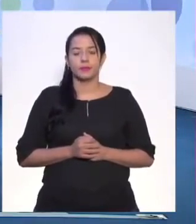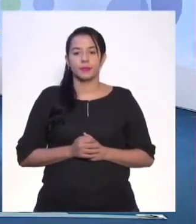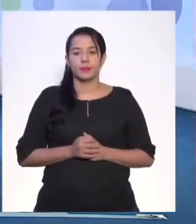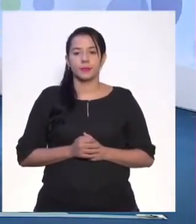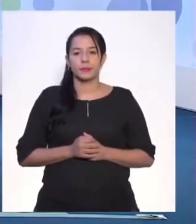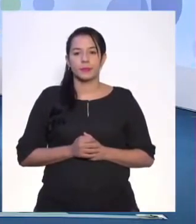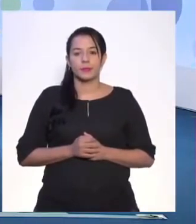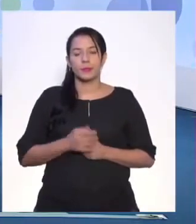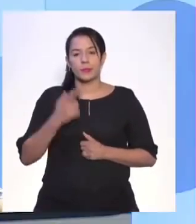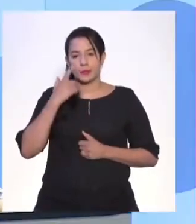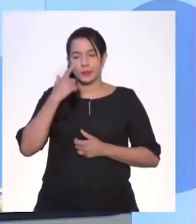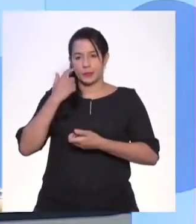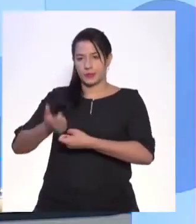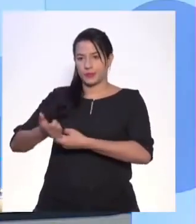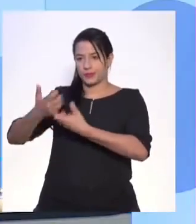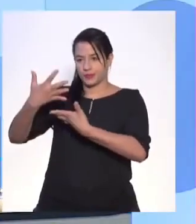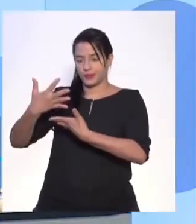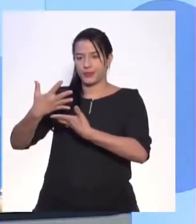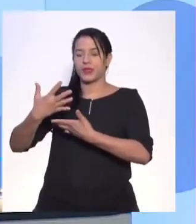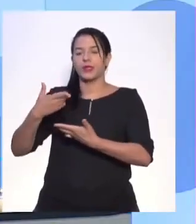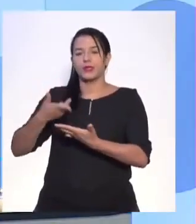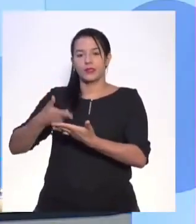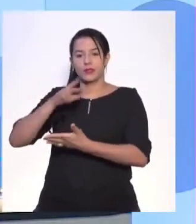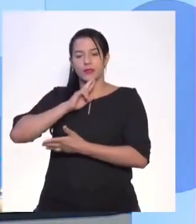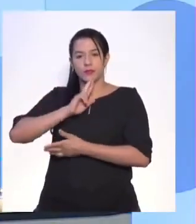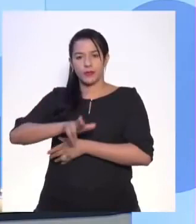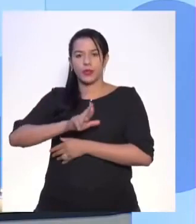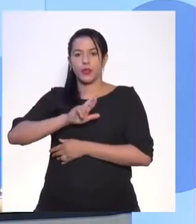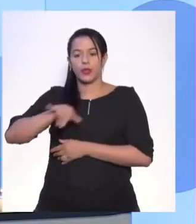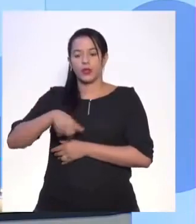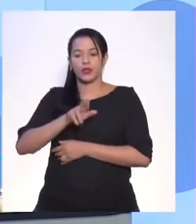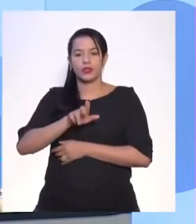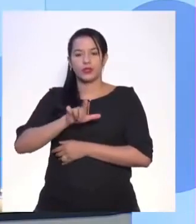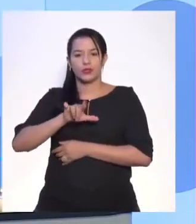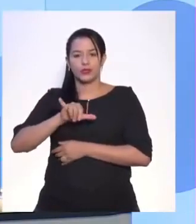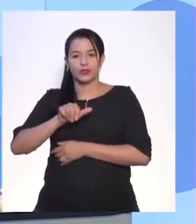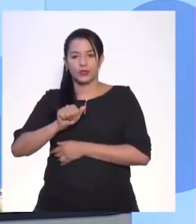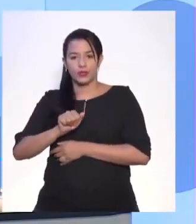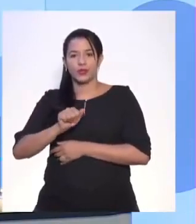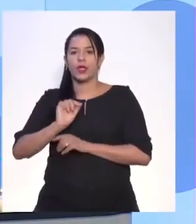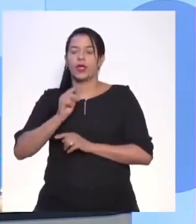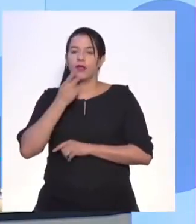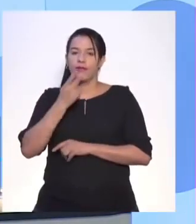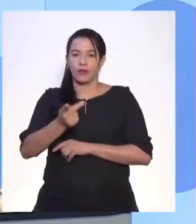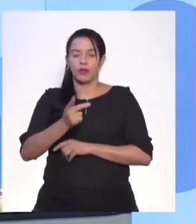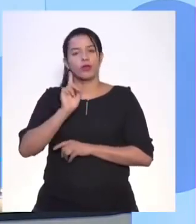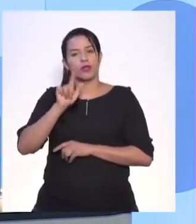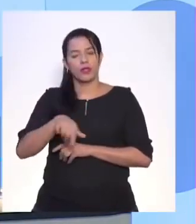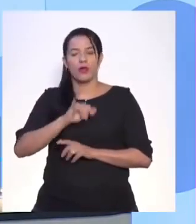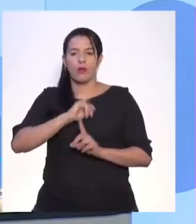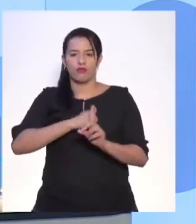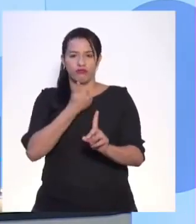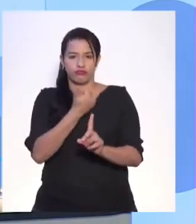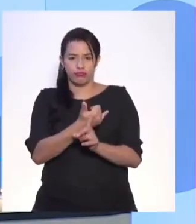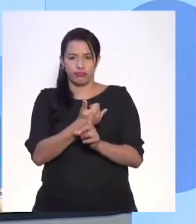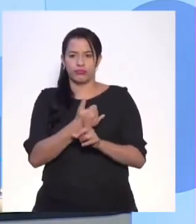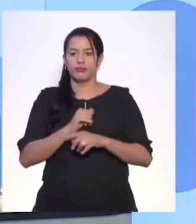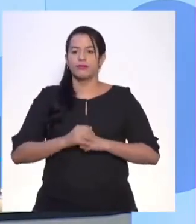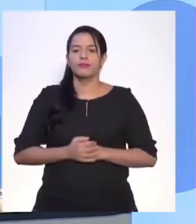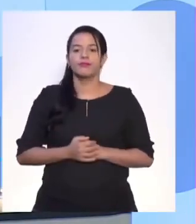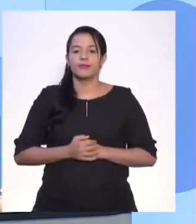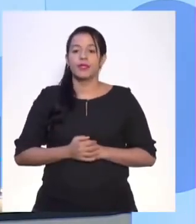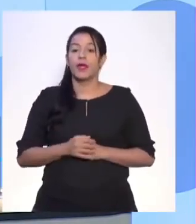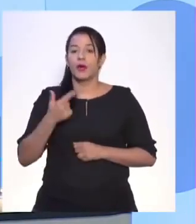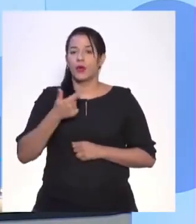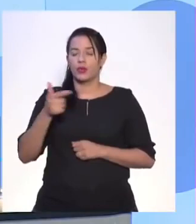Deixa eu ver aqui. A Júlia, da Proclarice, disse que é um bullying. A Ana Lu, da